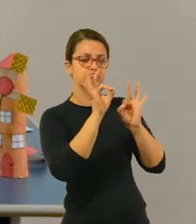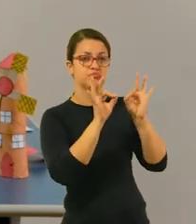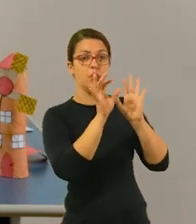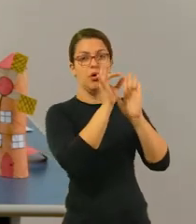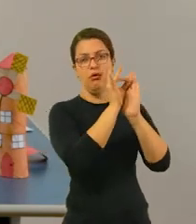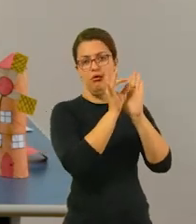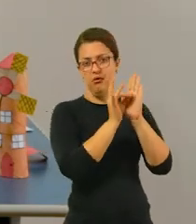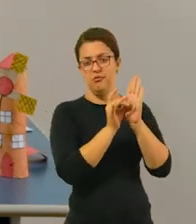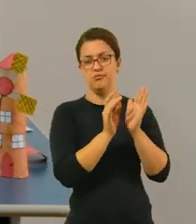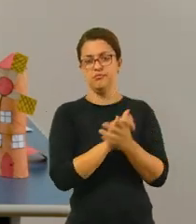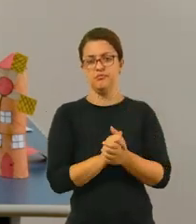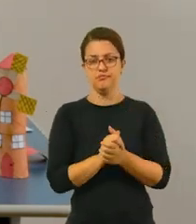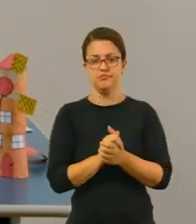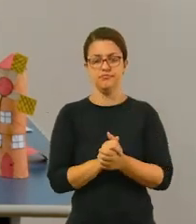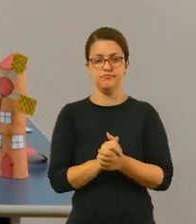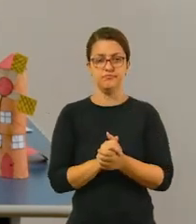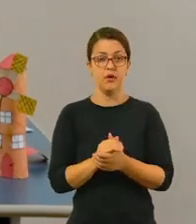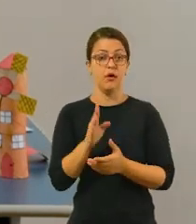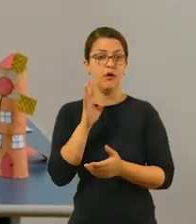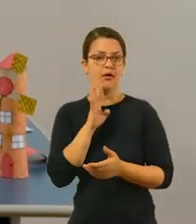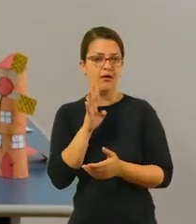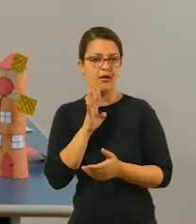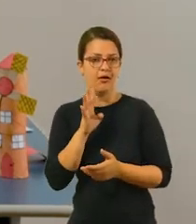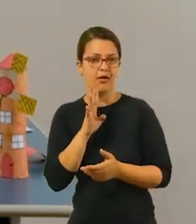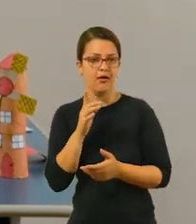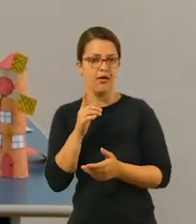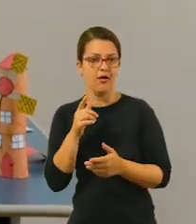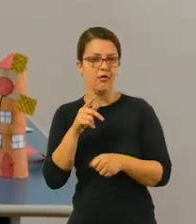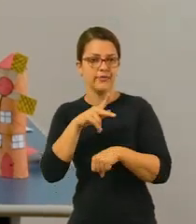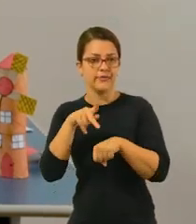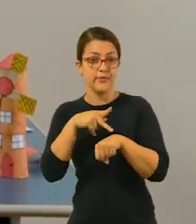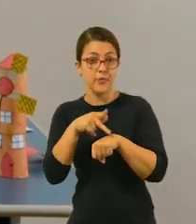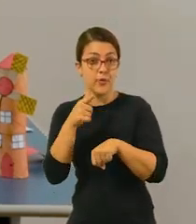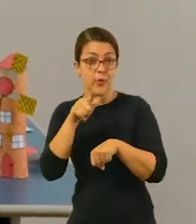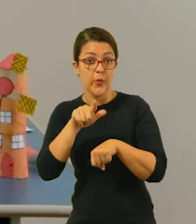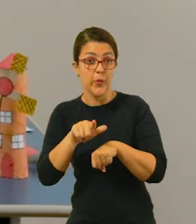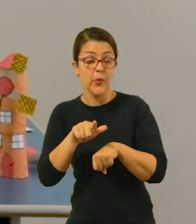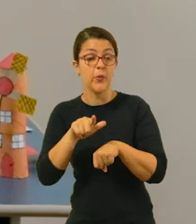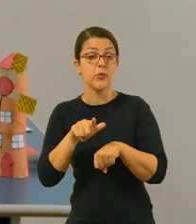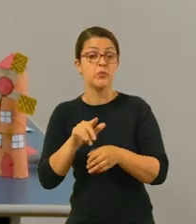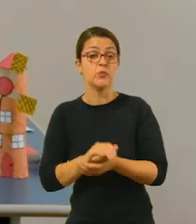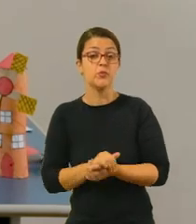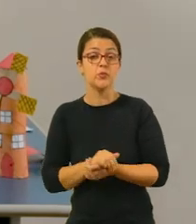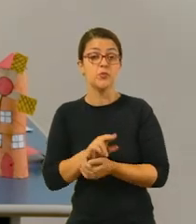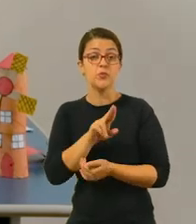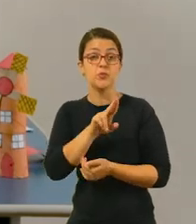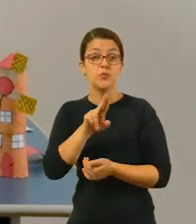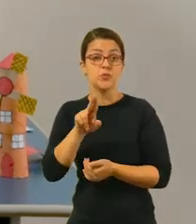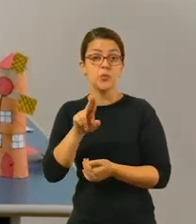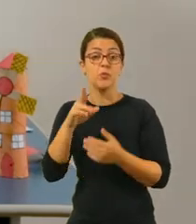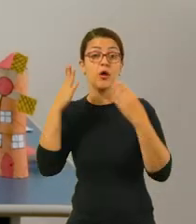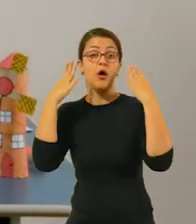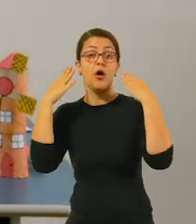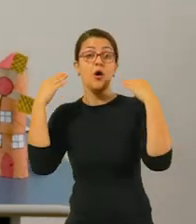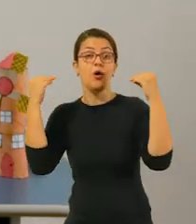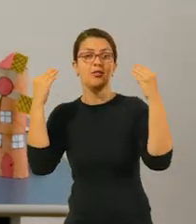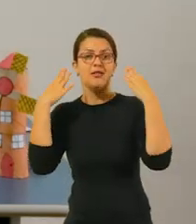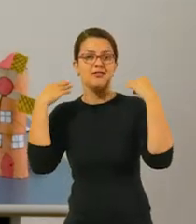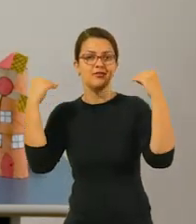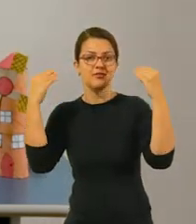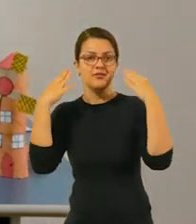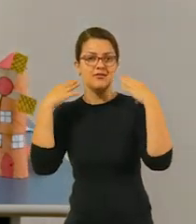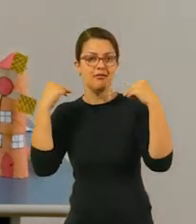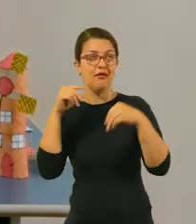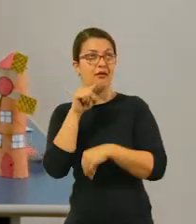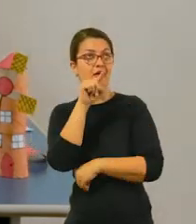muito legal. Vamos sair da Bolívia e vamos direto para um país chamado Holanda. Lá nesse